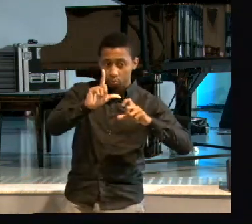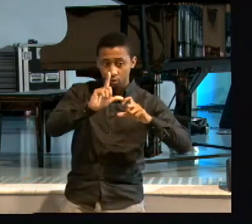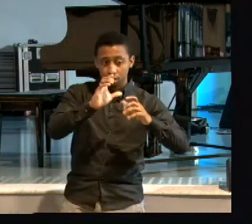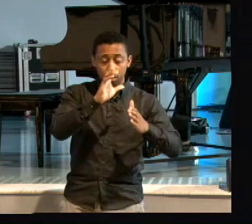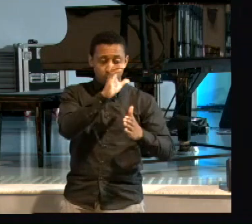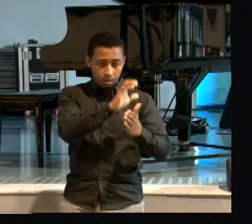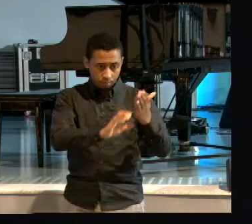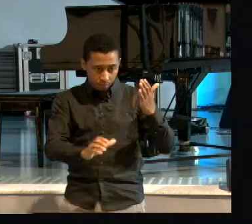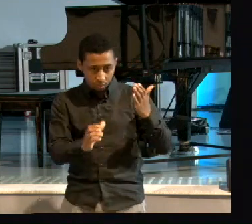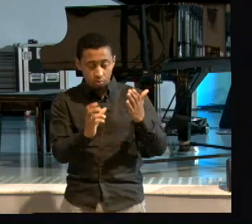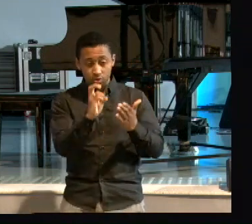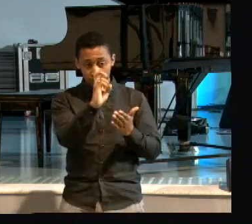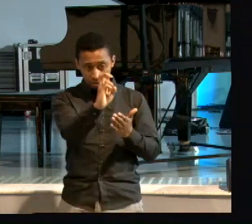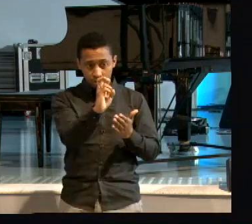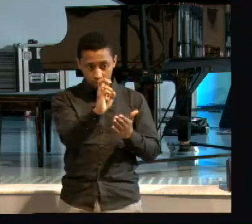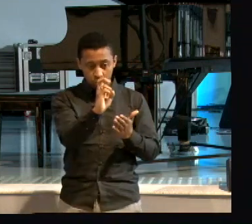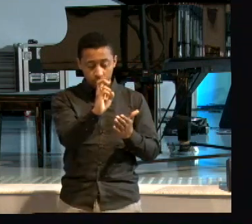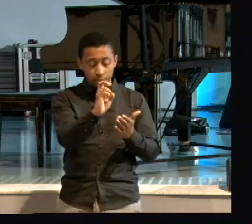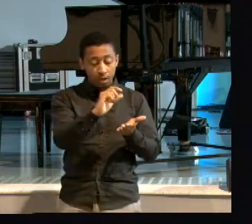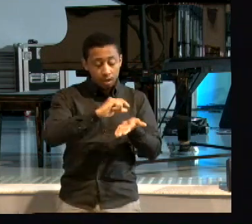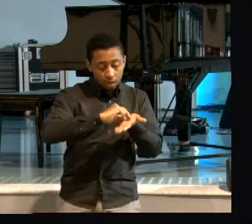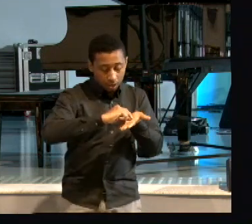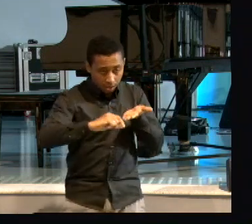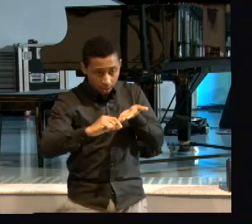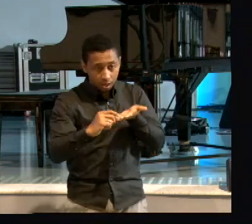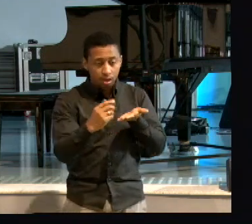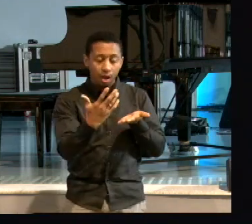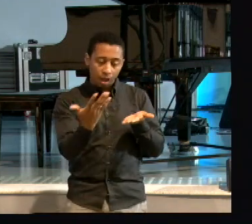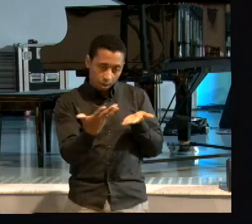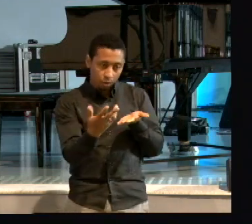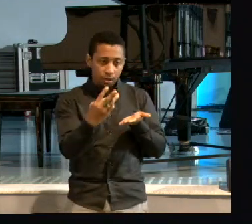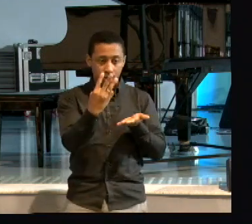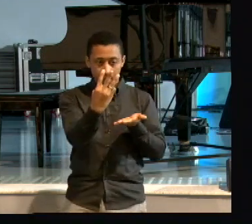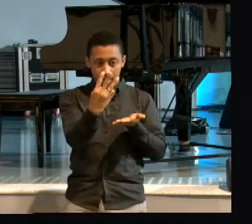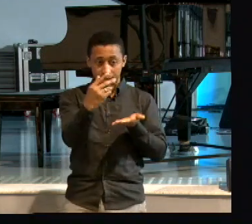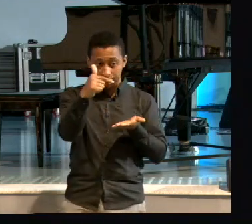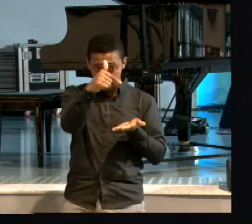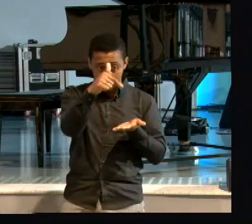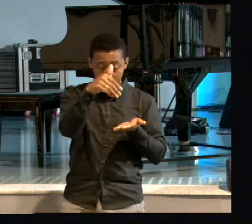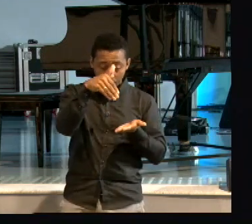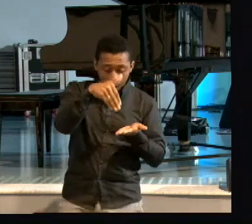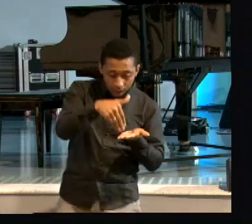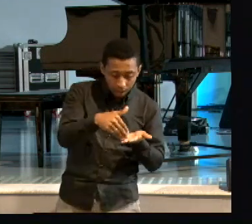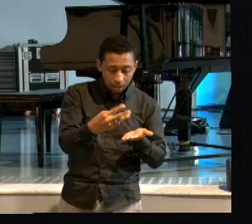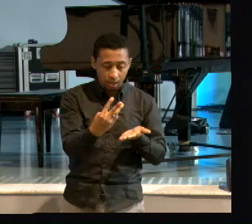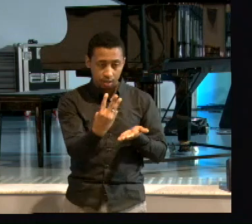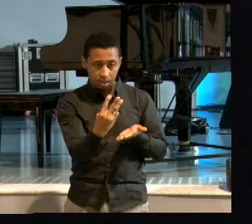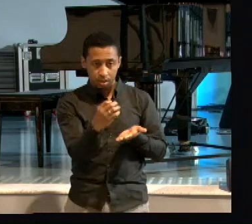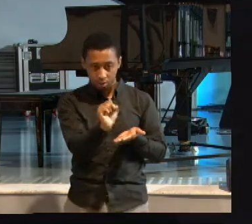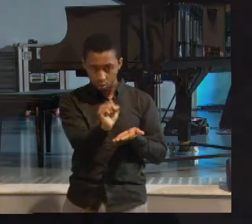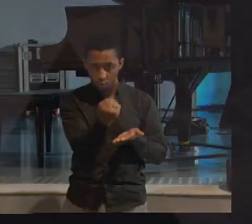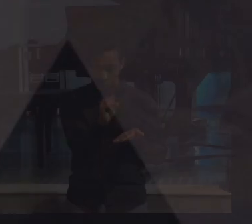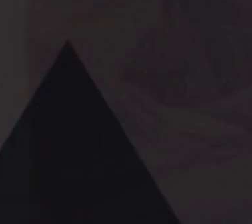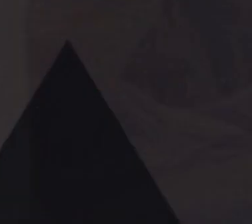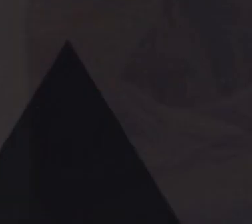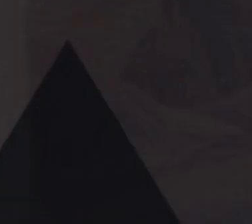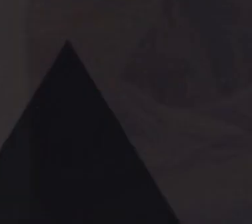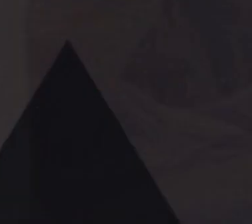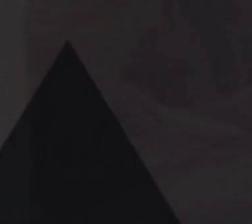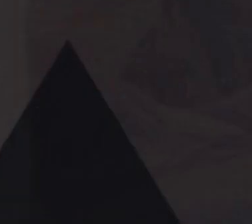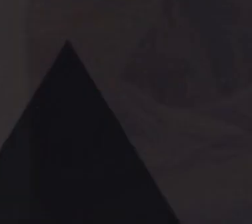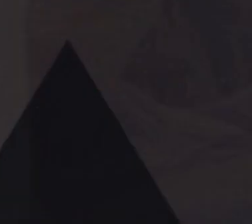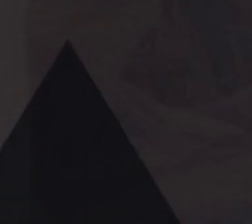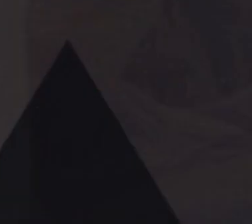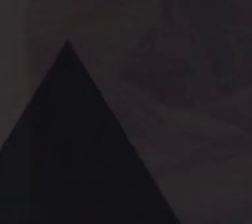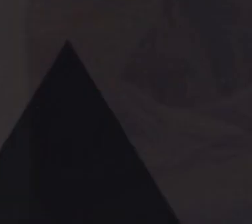36, mas como eu disse, eu queria ler a continuação agora, que são os versículos 37 e 38. Jesus continua e diz: ninguém põe vinho